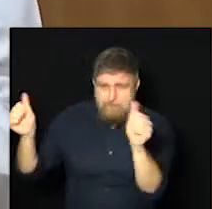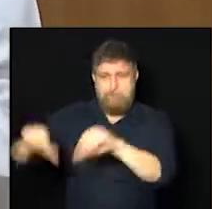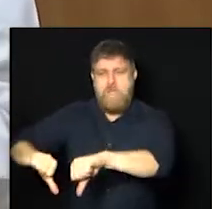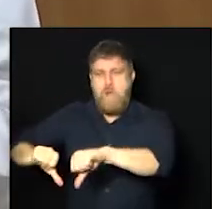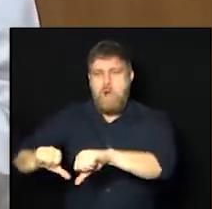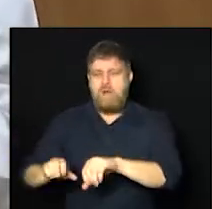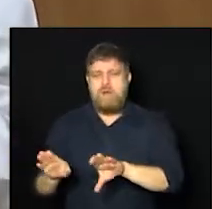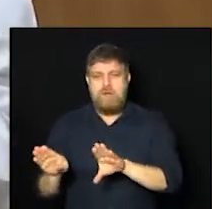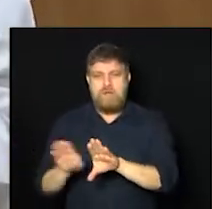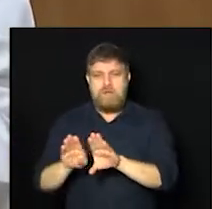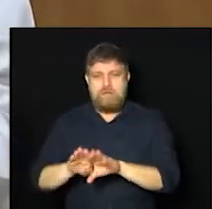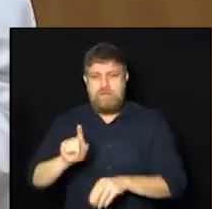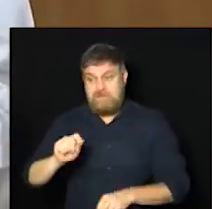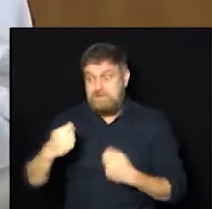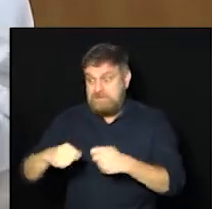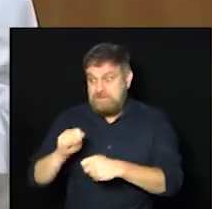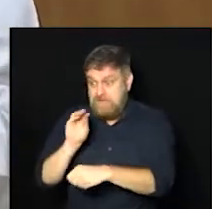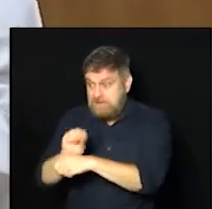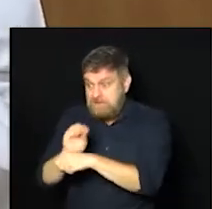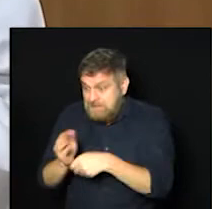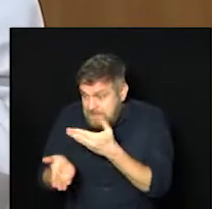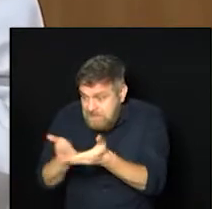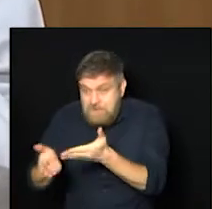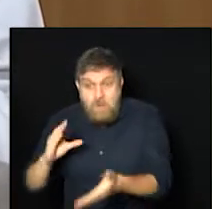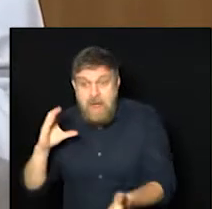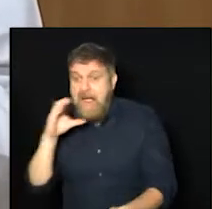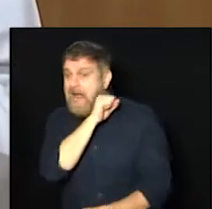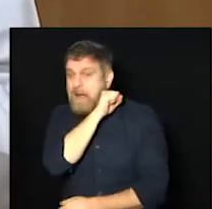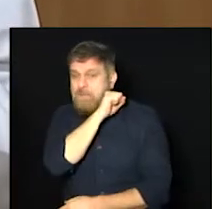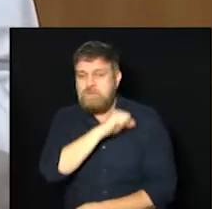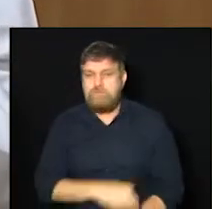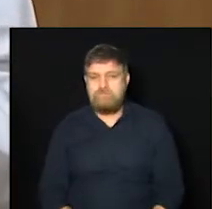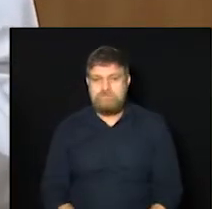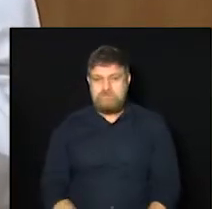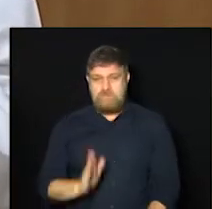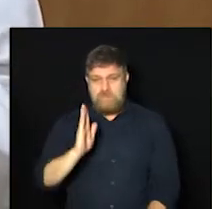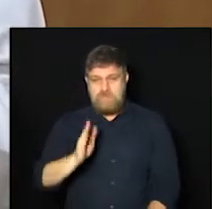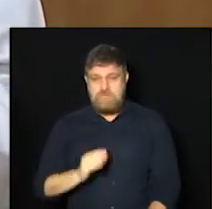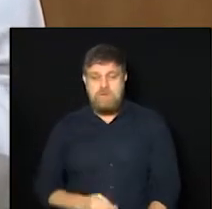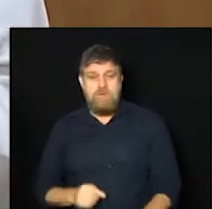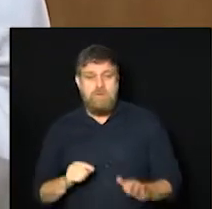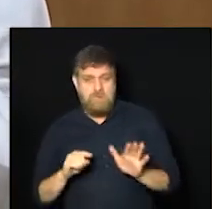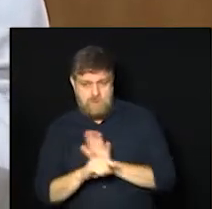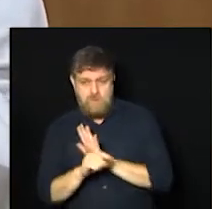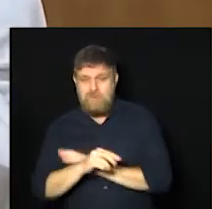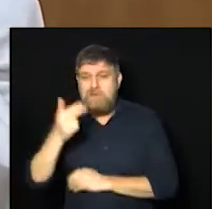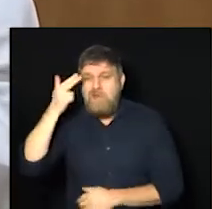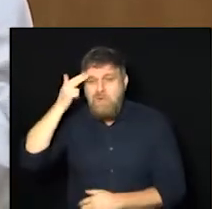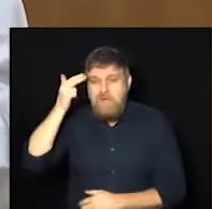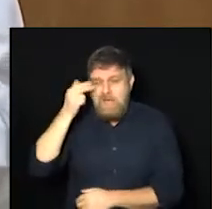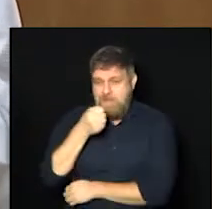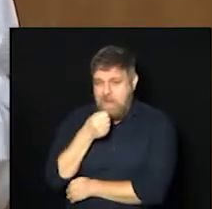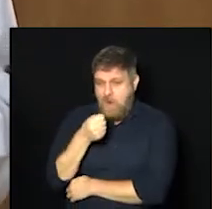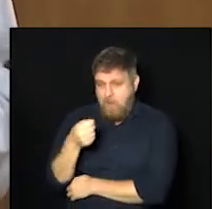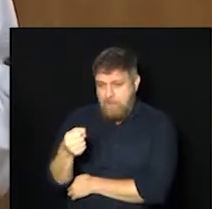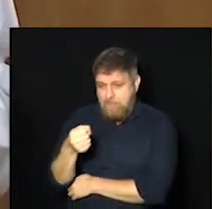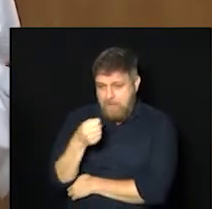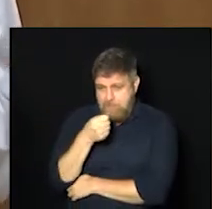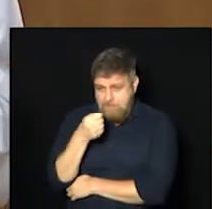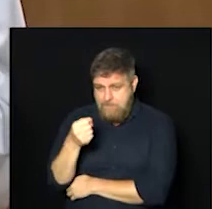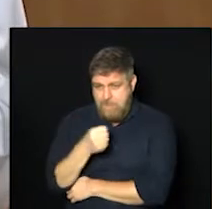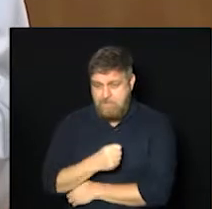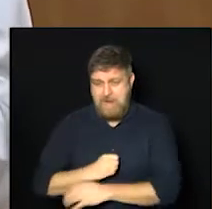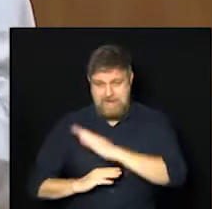ou necessita de tratamento mais urgente. Eu já vou passar para o Gabriel Castro, que está no estúdio da TV Câmara